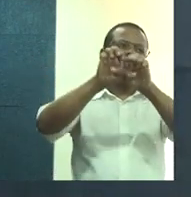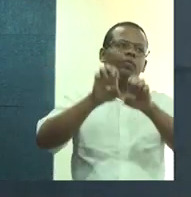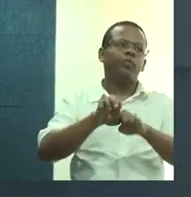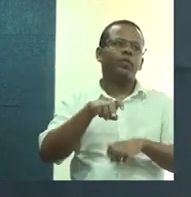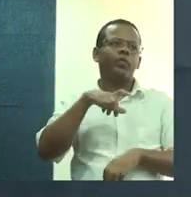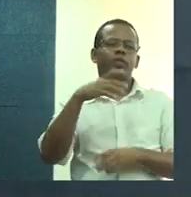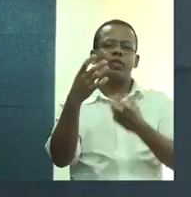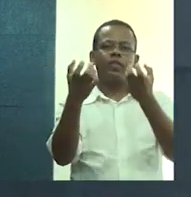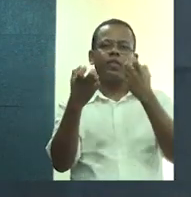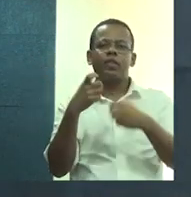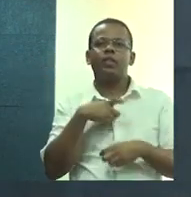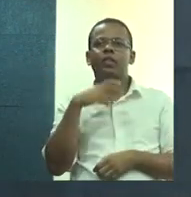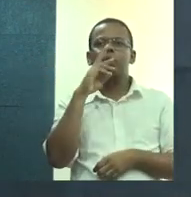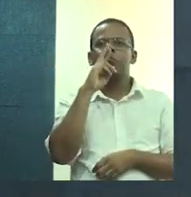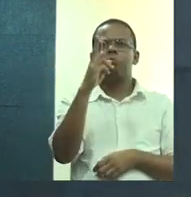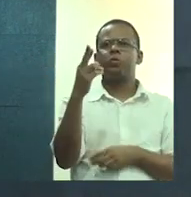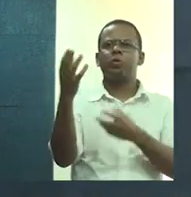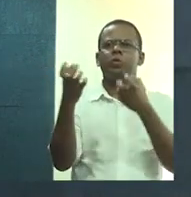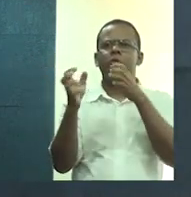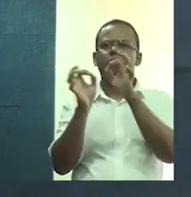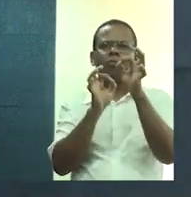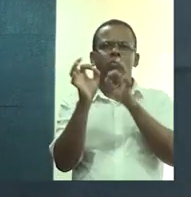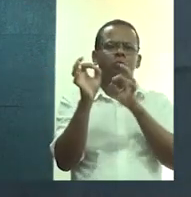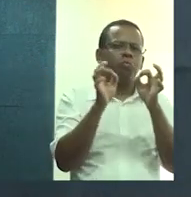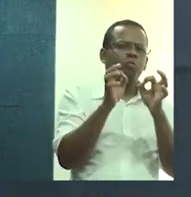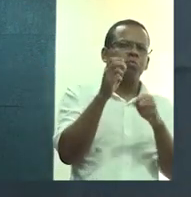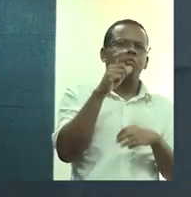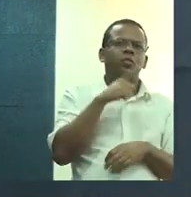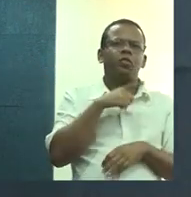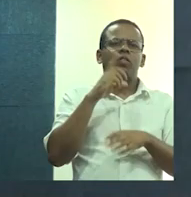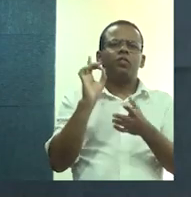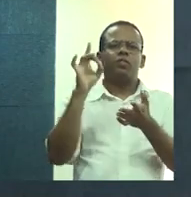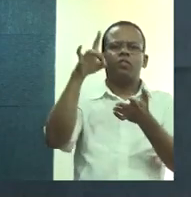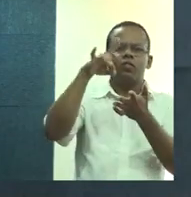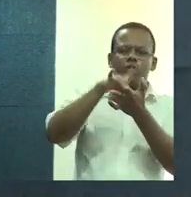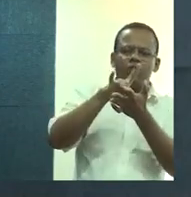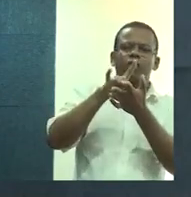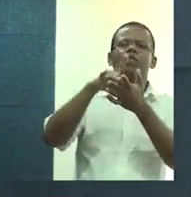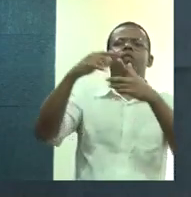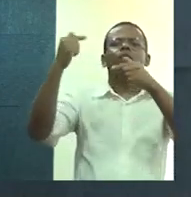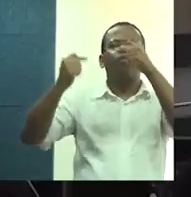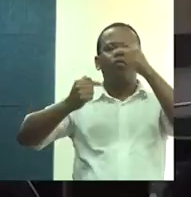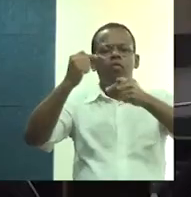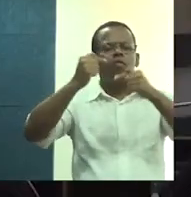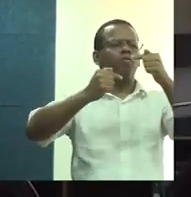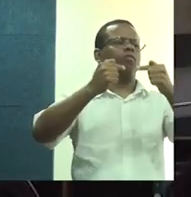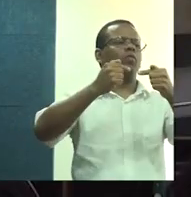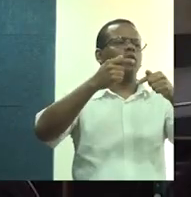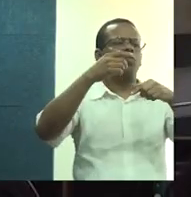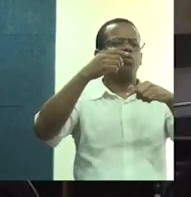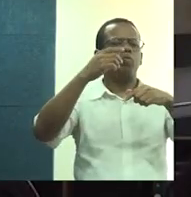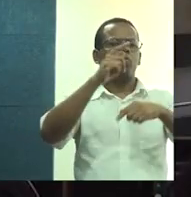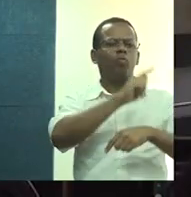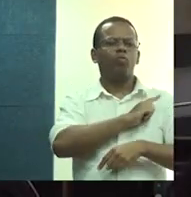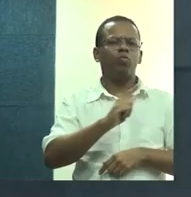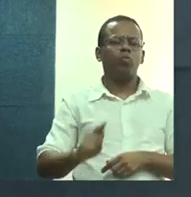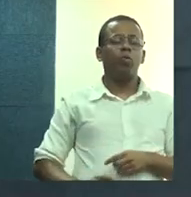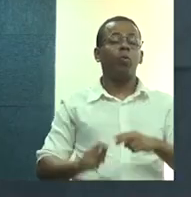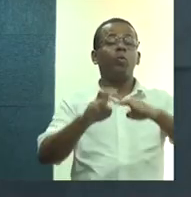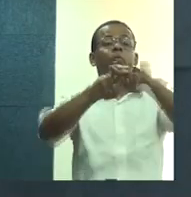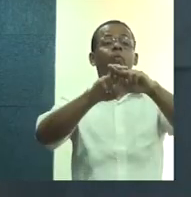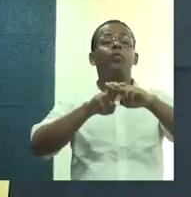a gente quer ter resultados acredito que é medir isso a gente quer ter efetividade e assertividade nessa política e a gente